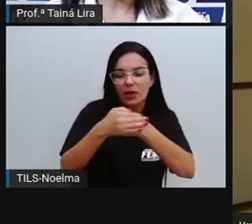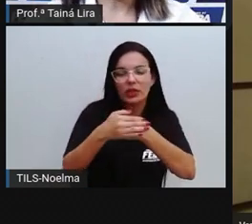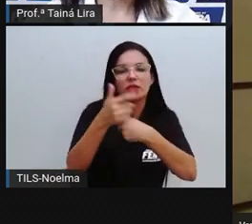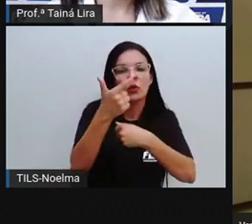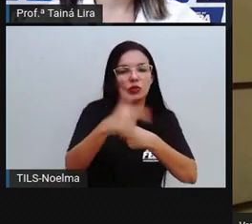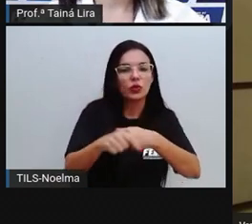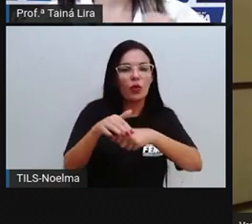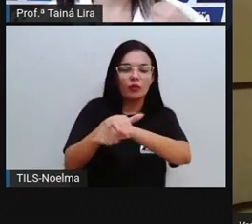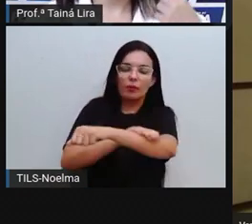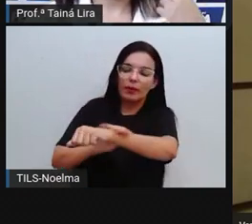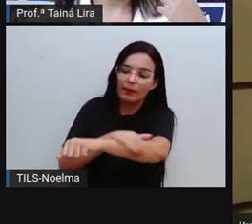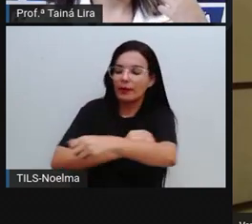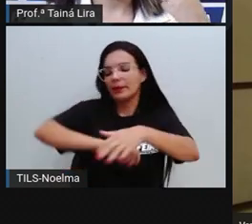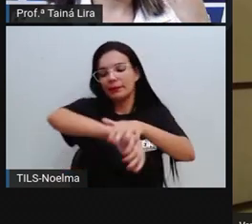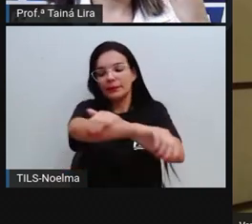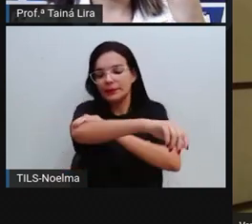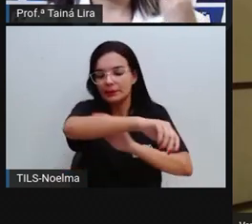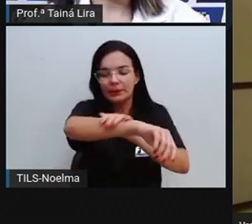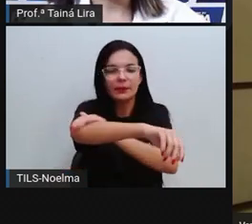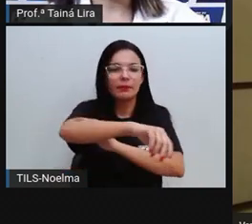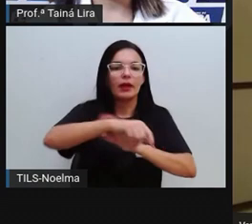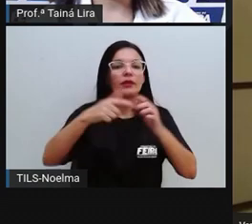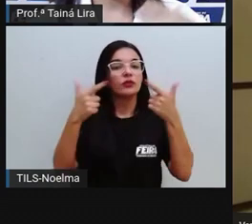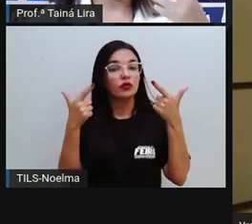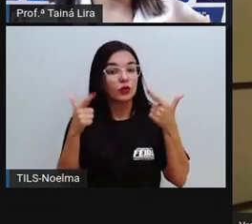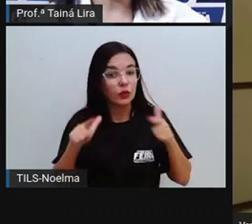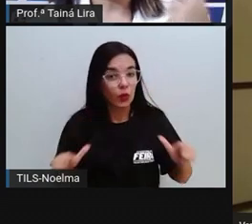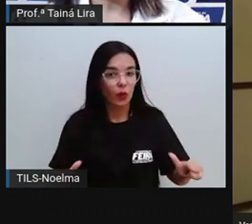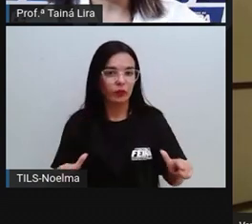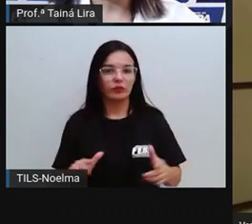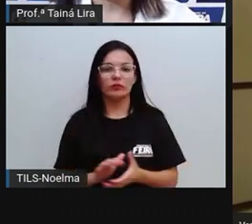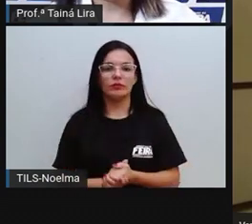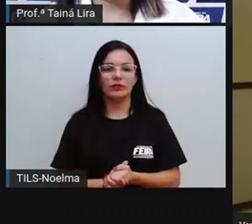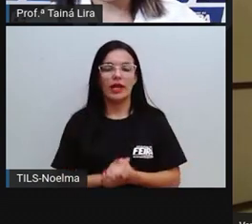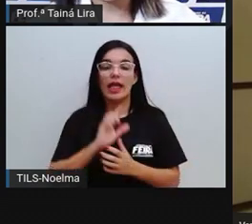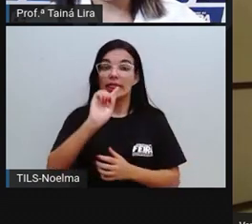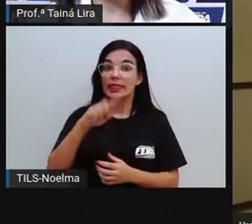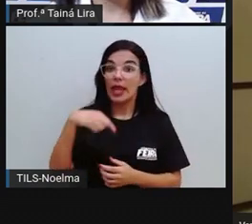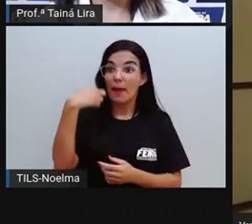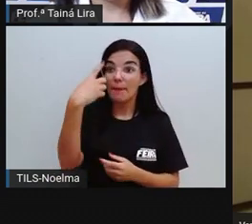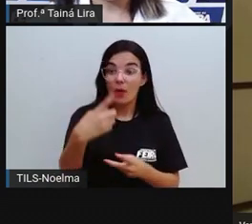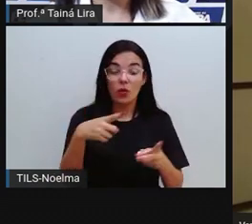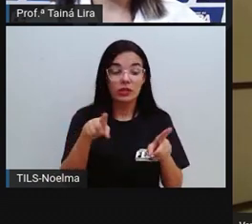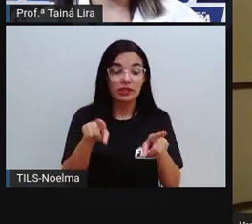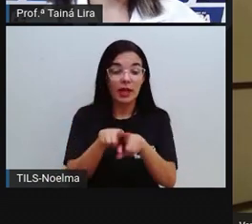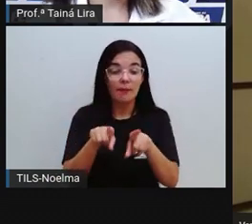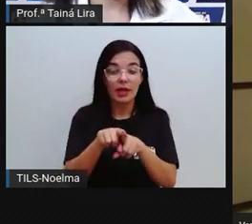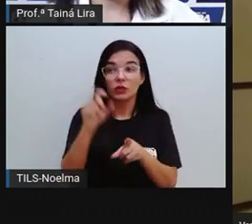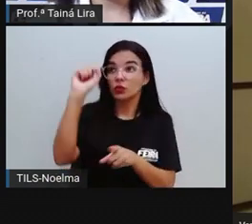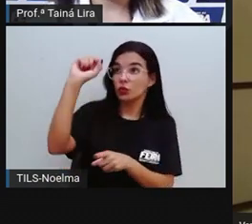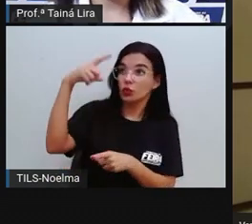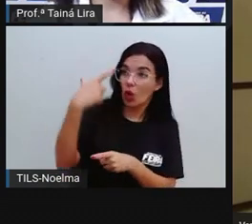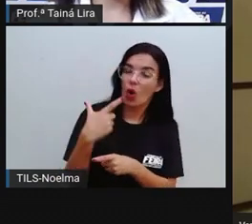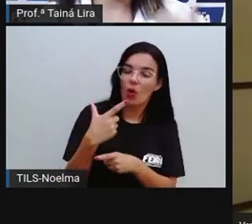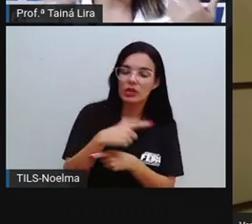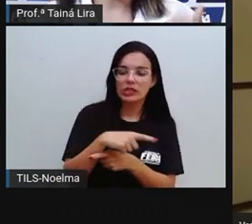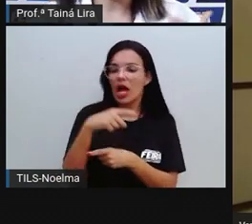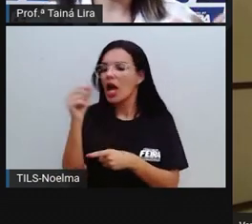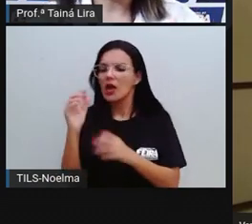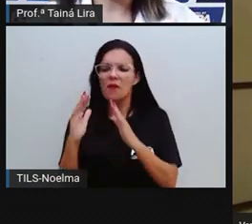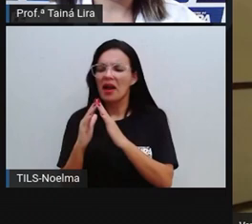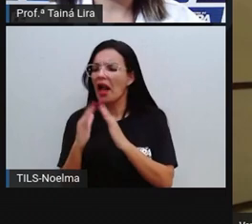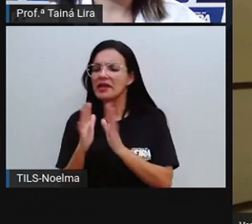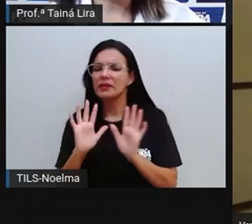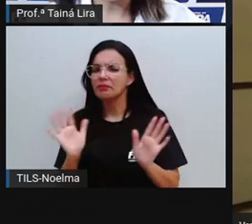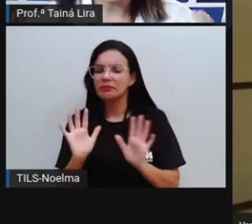Ele fala também que a gente precisa continuar cuidando da pele depois que toma sol, tá? Depois que saiu da praia. E se